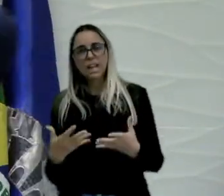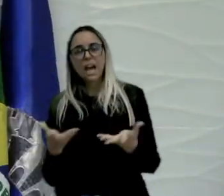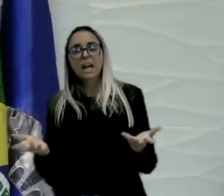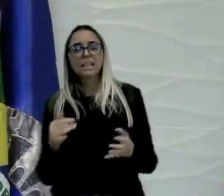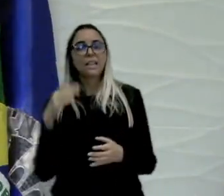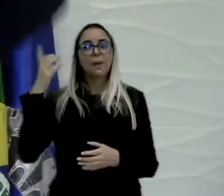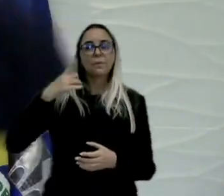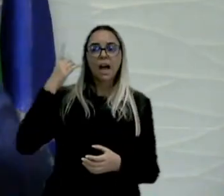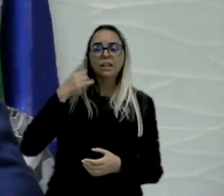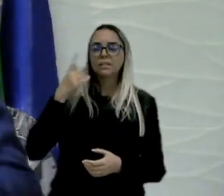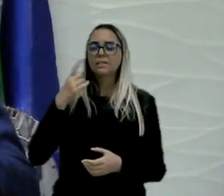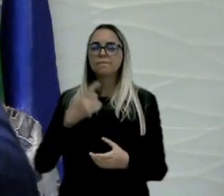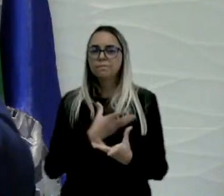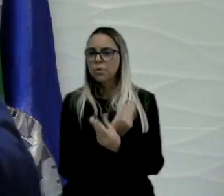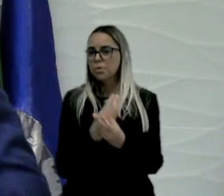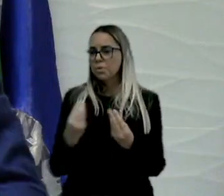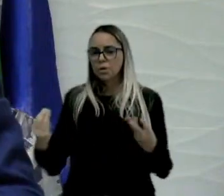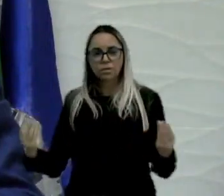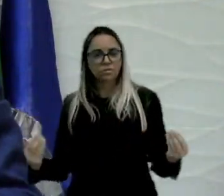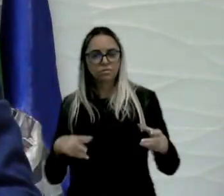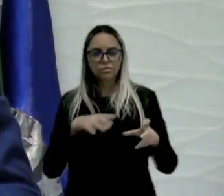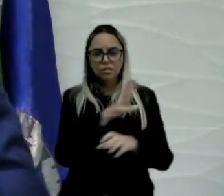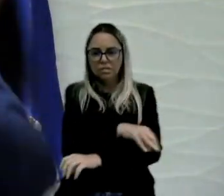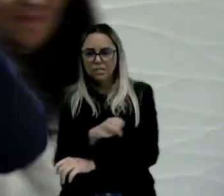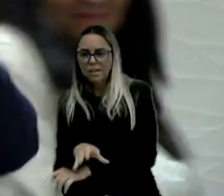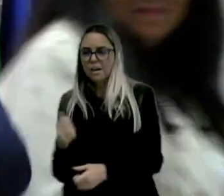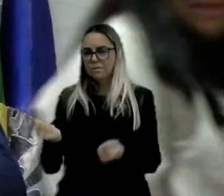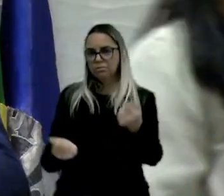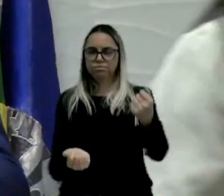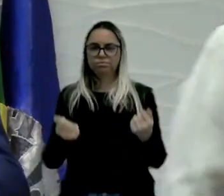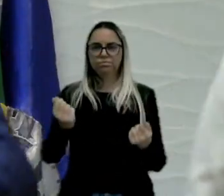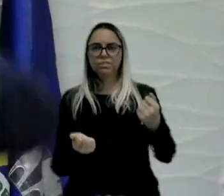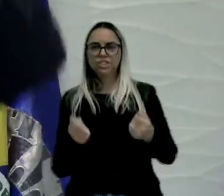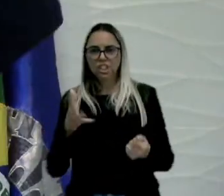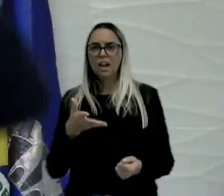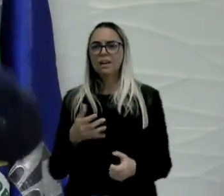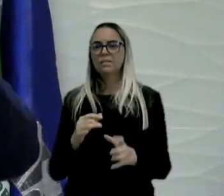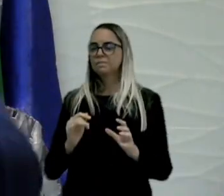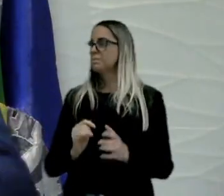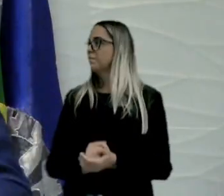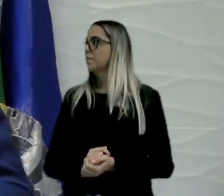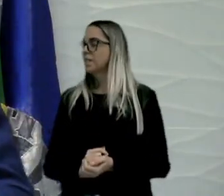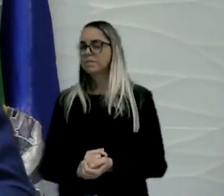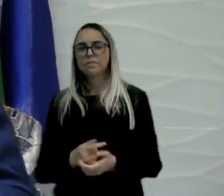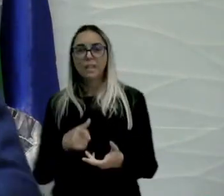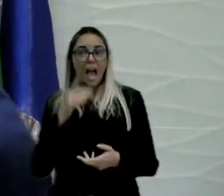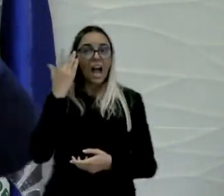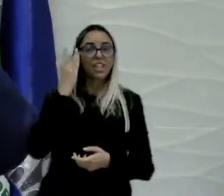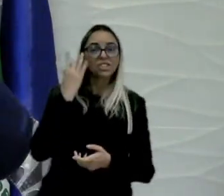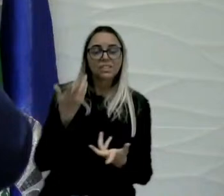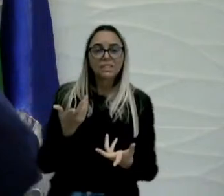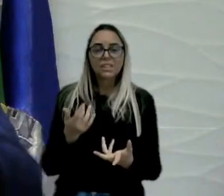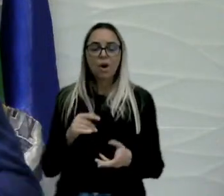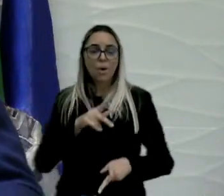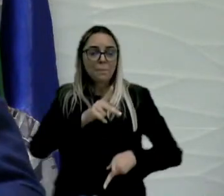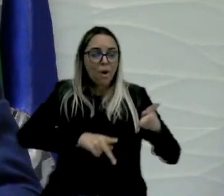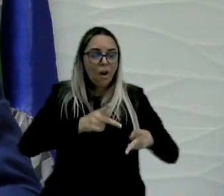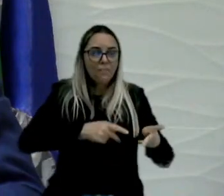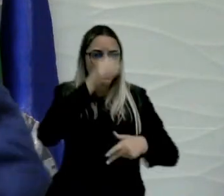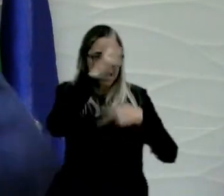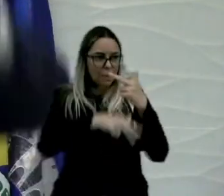aí milhares de tratou para a terra será se o povo de São Bento não tá de olho